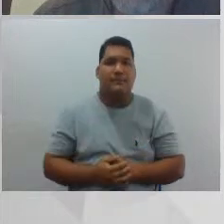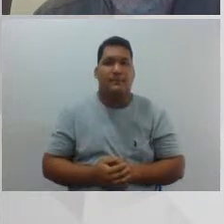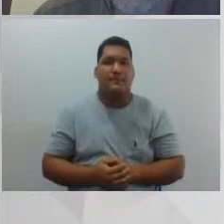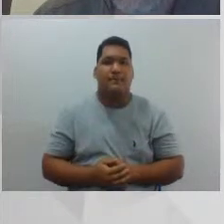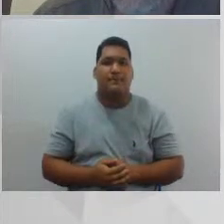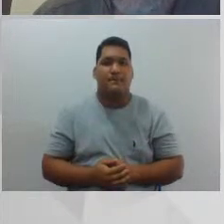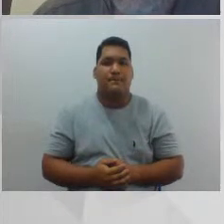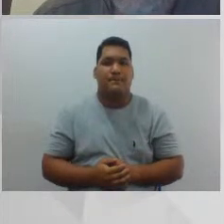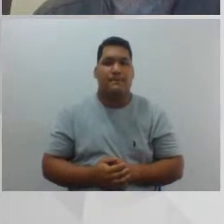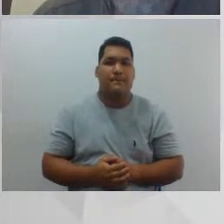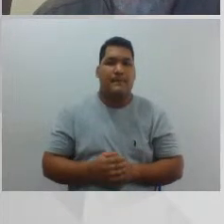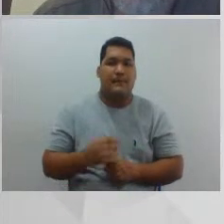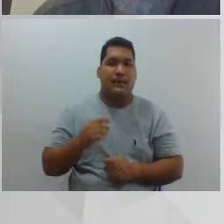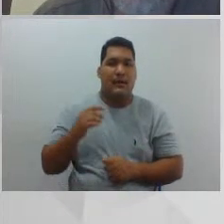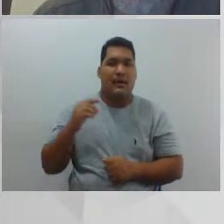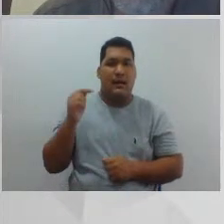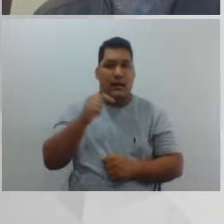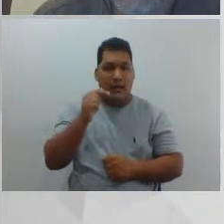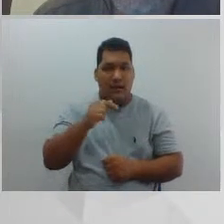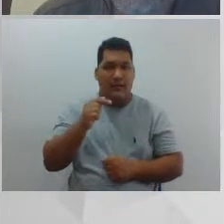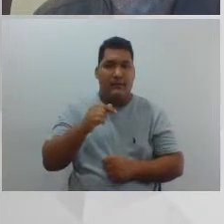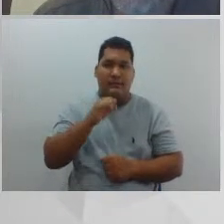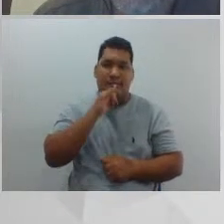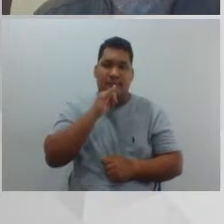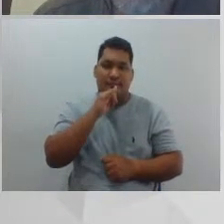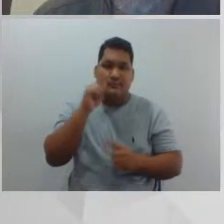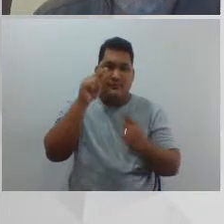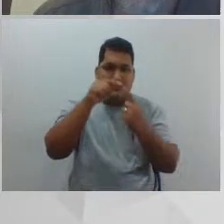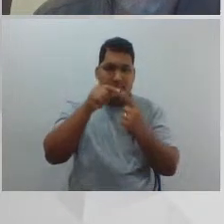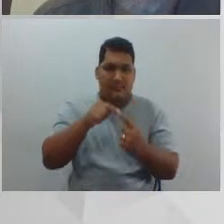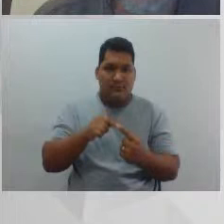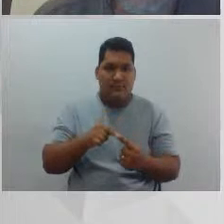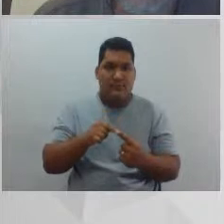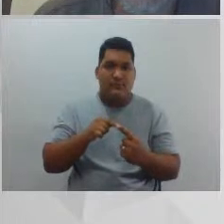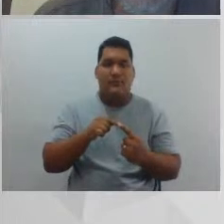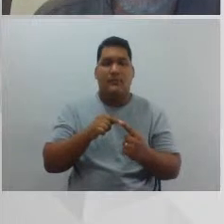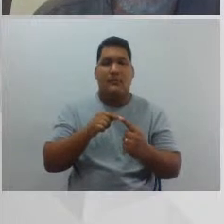mais neurônios no cérebro, e cada neurônio tem em torno de 10 conexões,